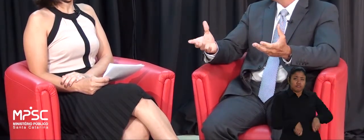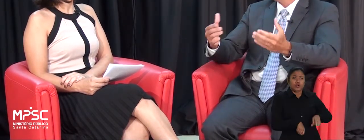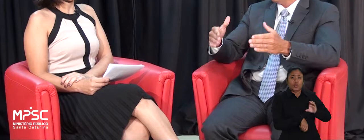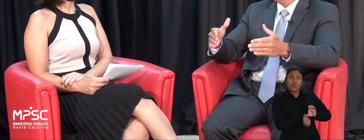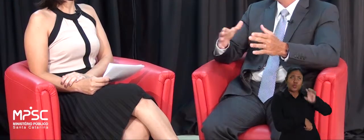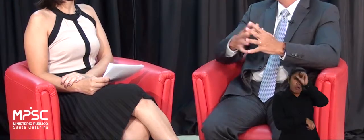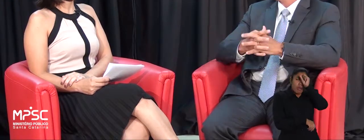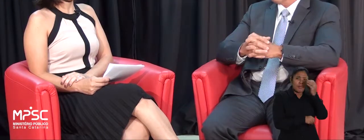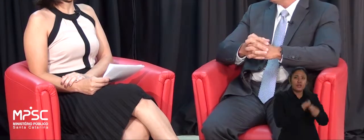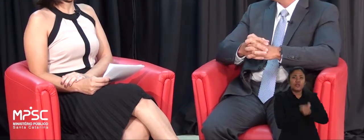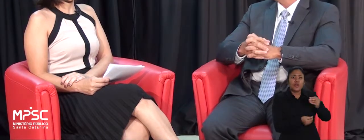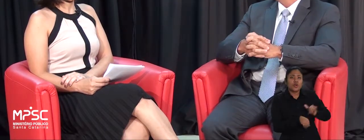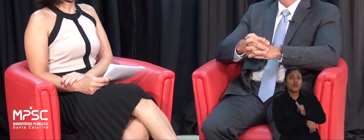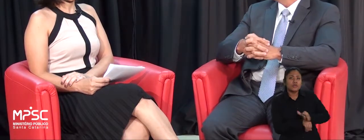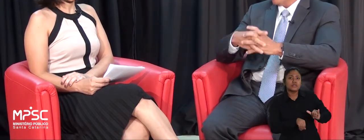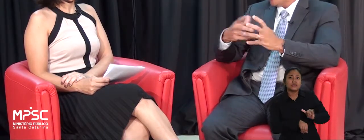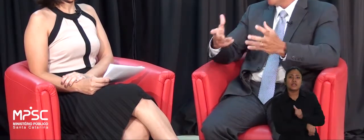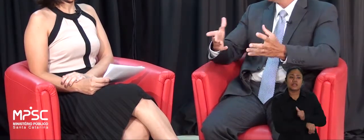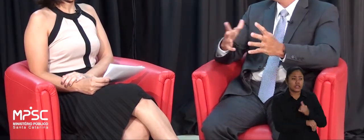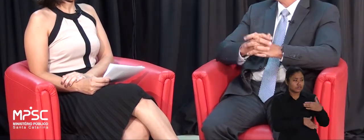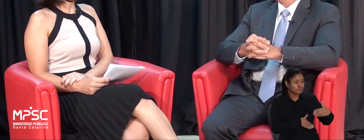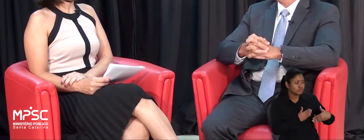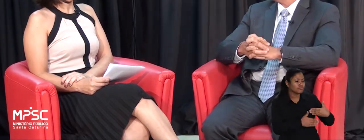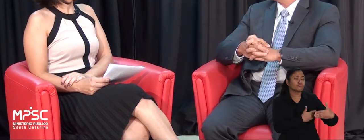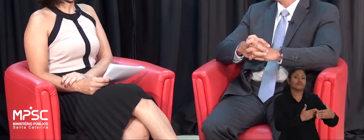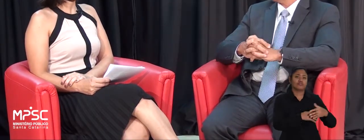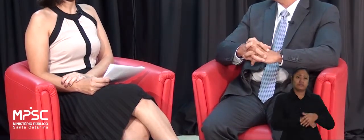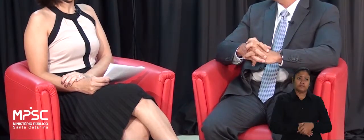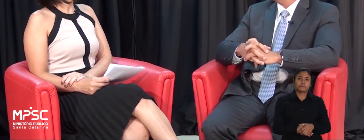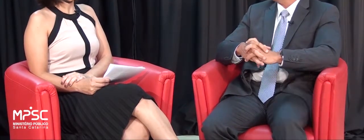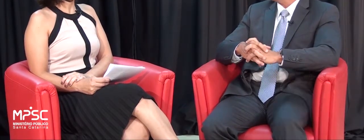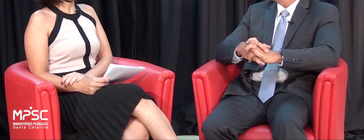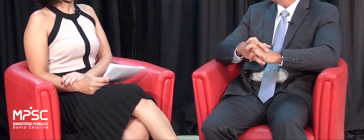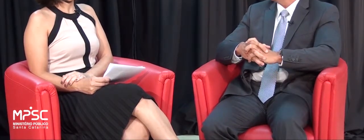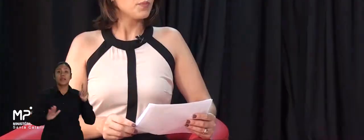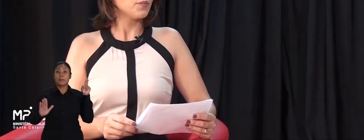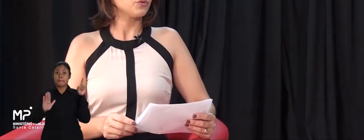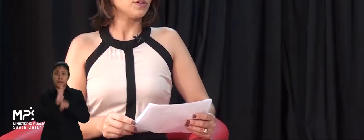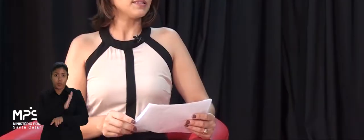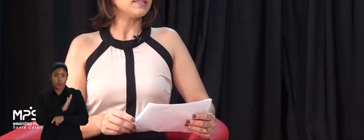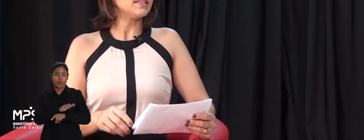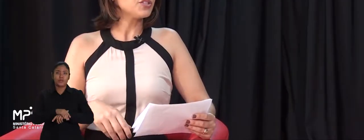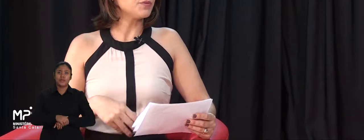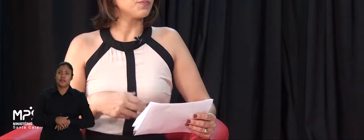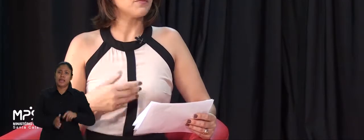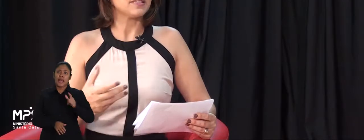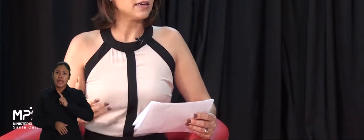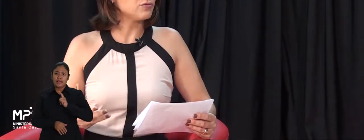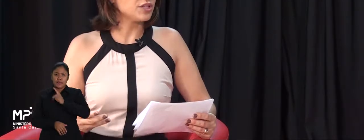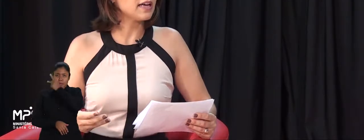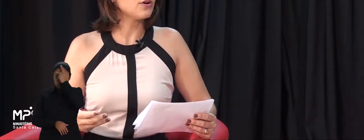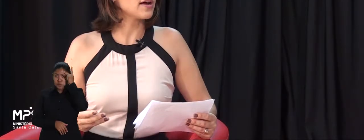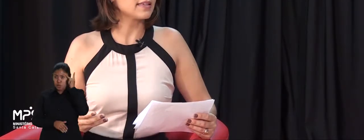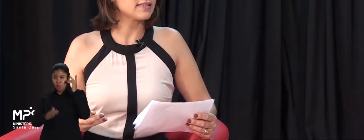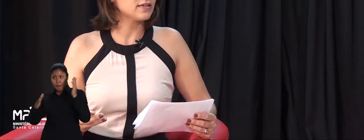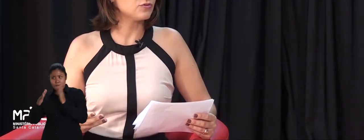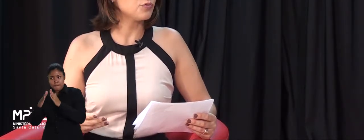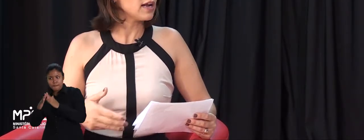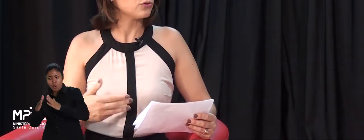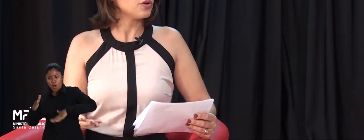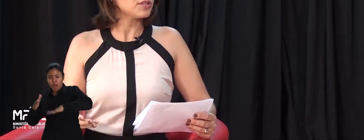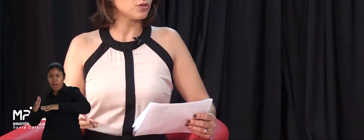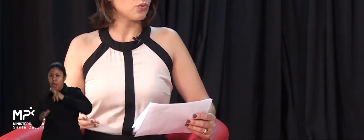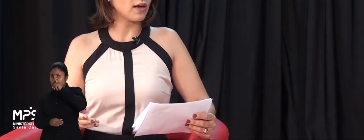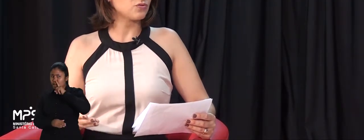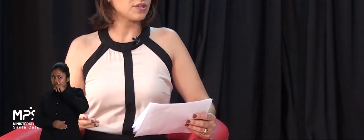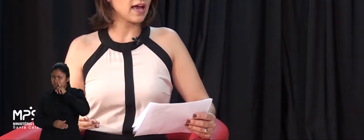passa pra poder dá conta de mais esse esse mistério que ele foi movido por motores vice previsão de realocação de